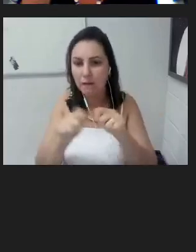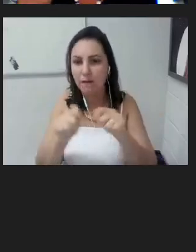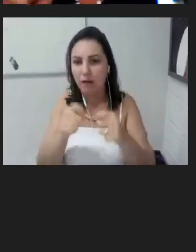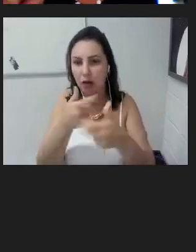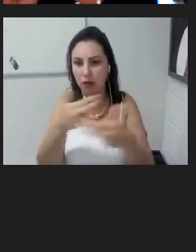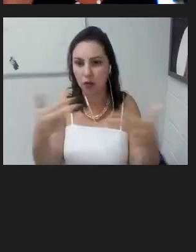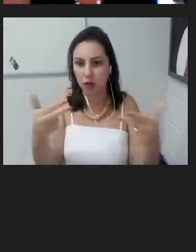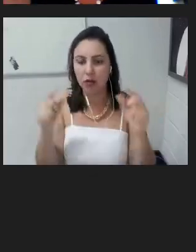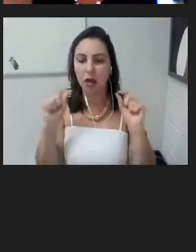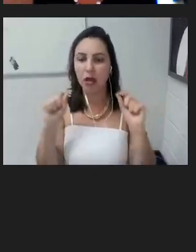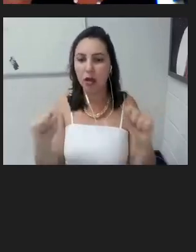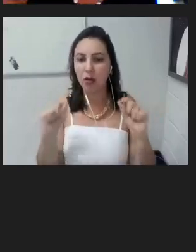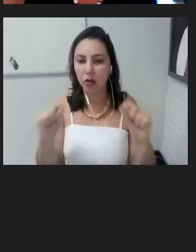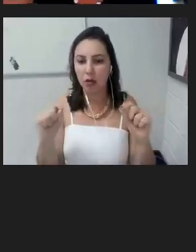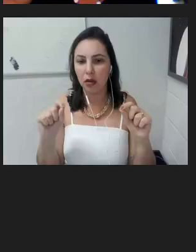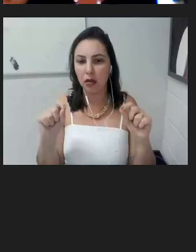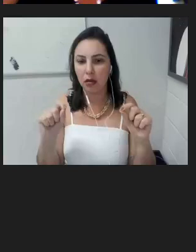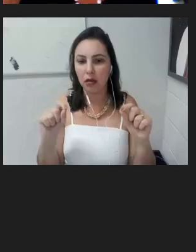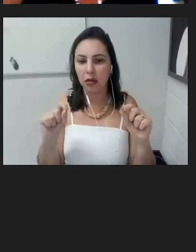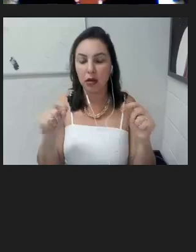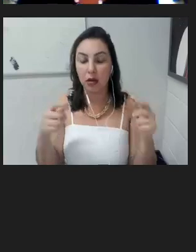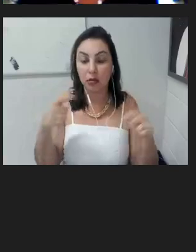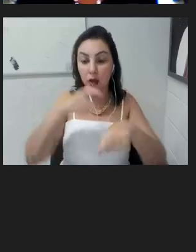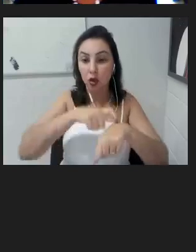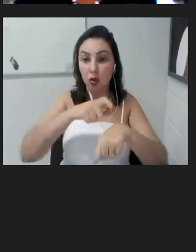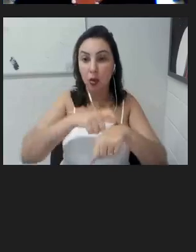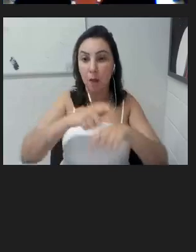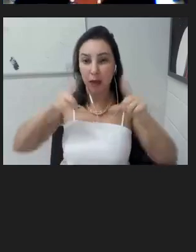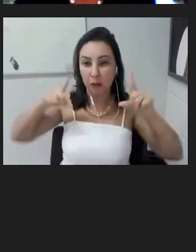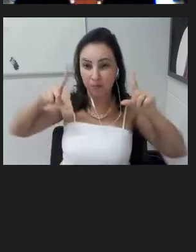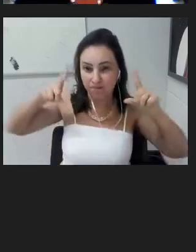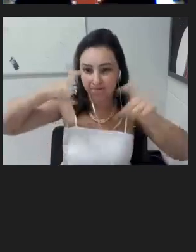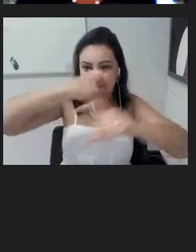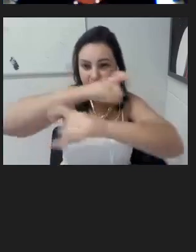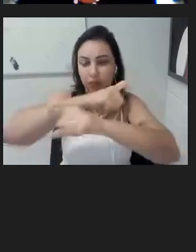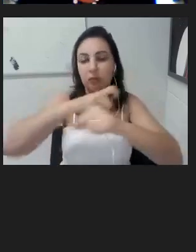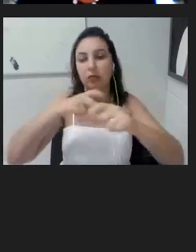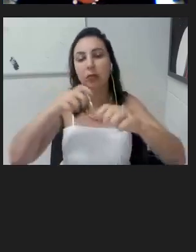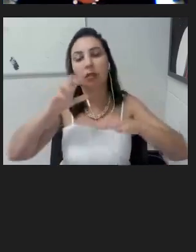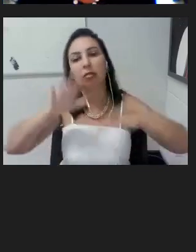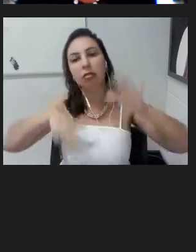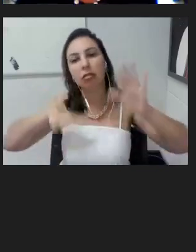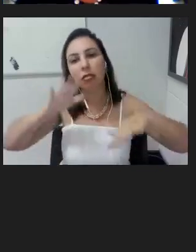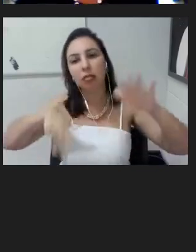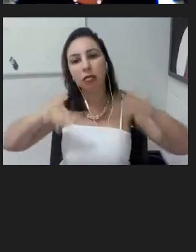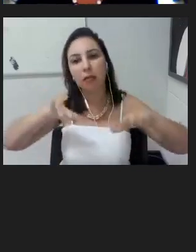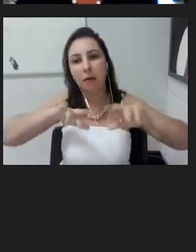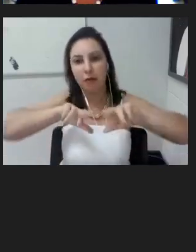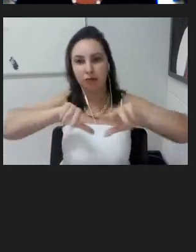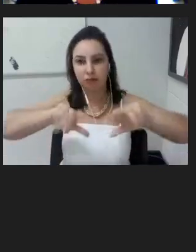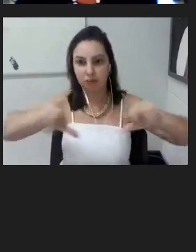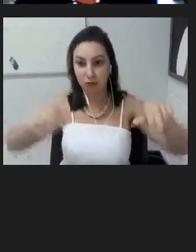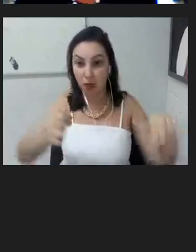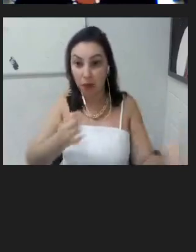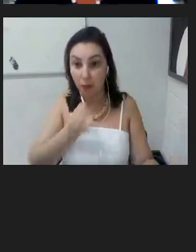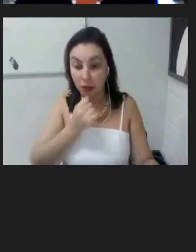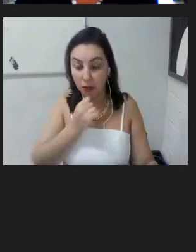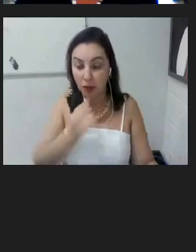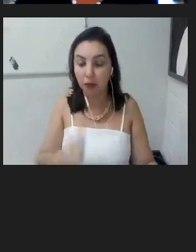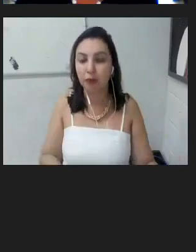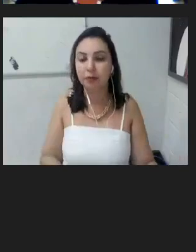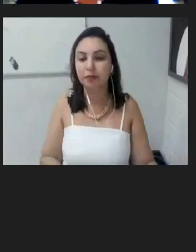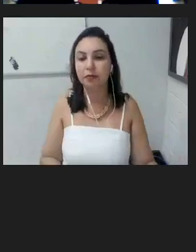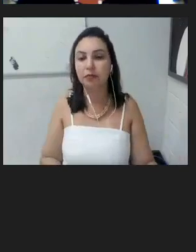em situações de crise depende de muitos fatores. Por exemplo, a